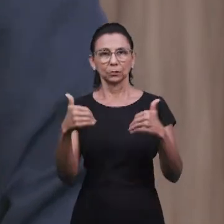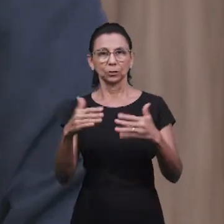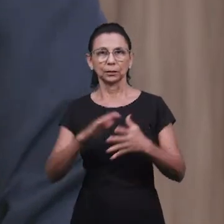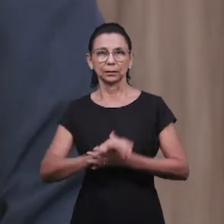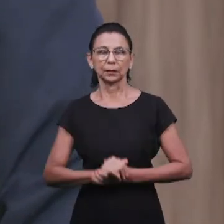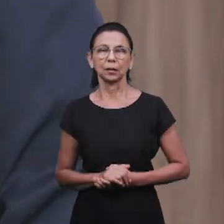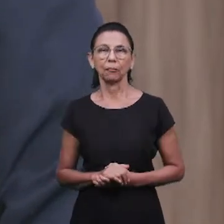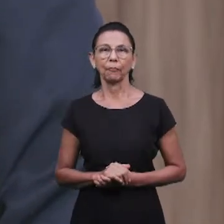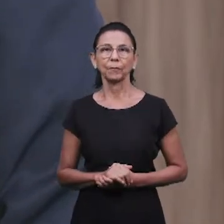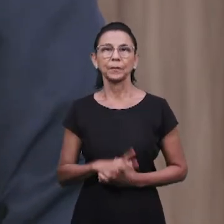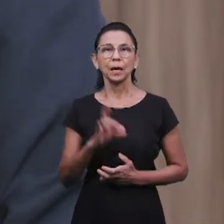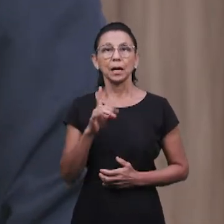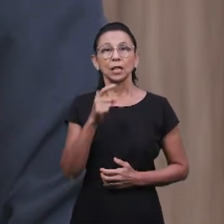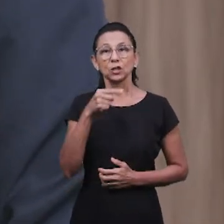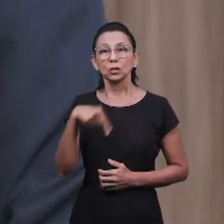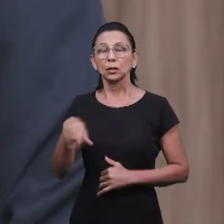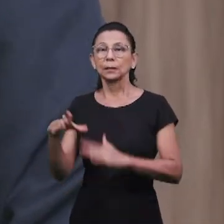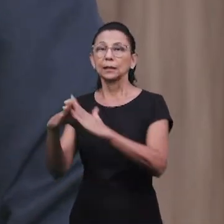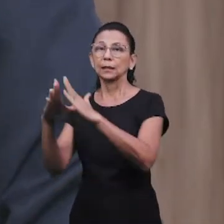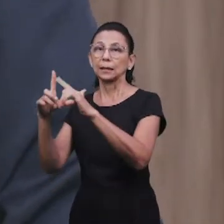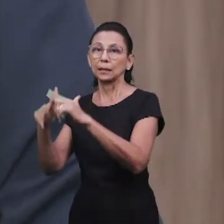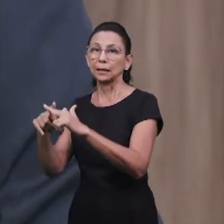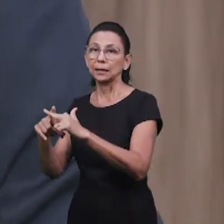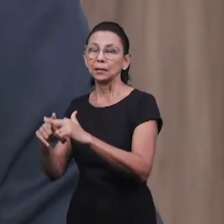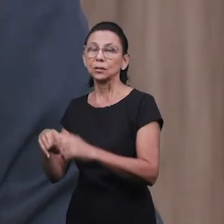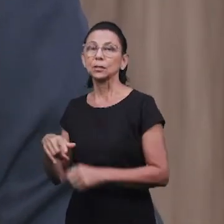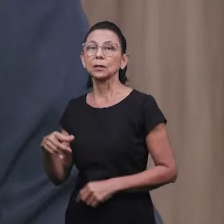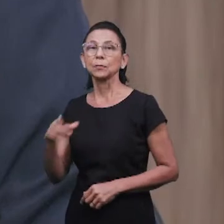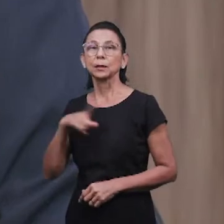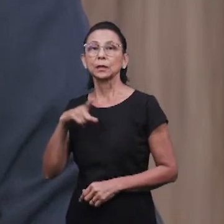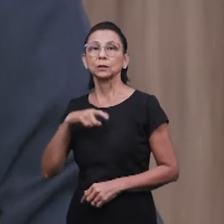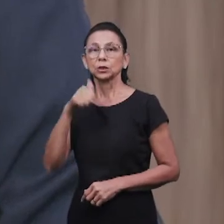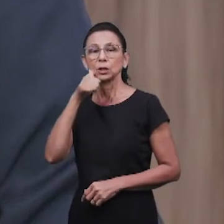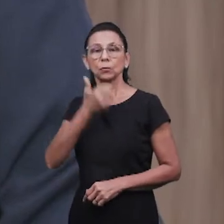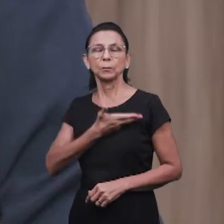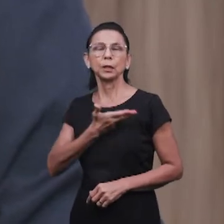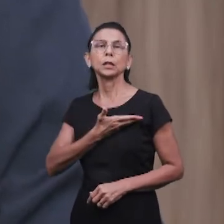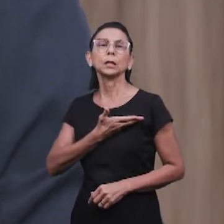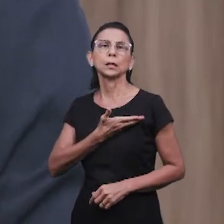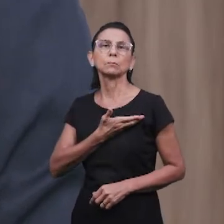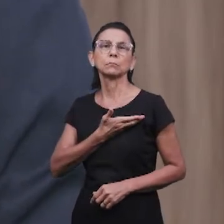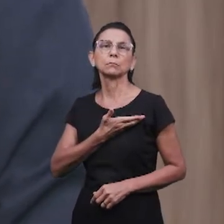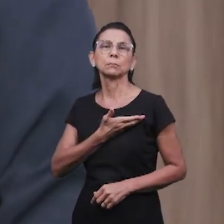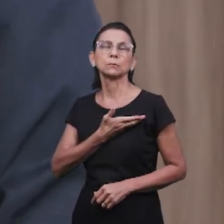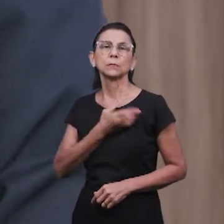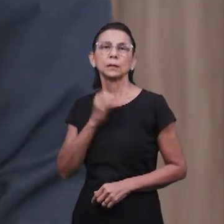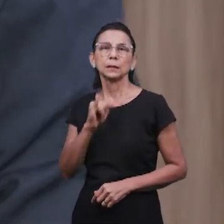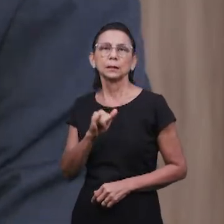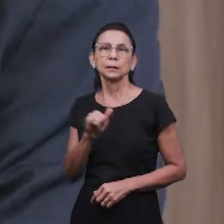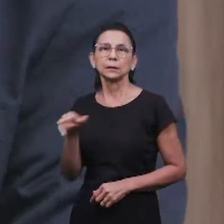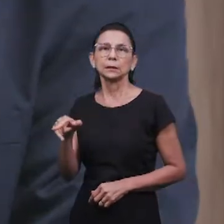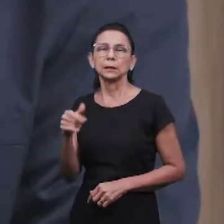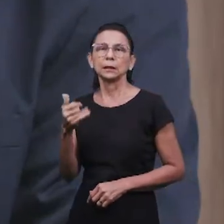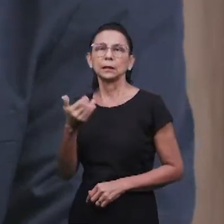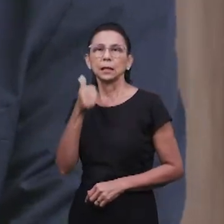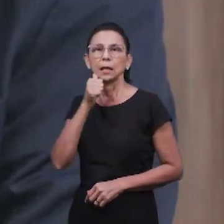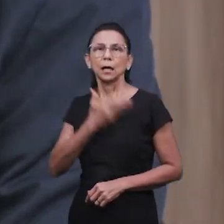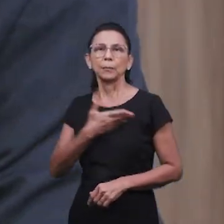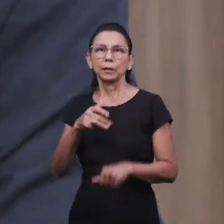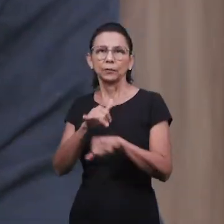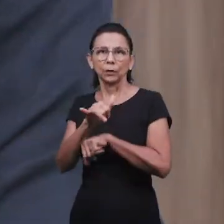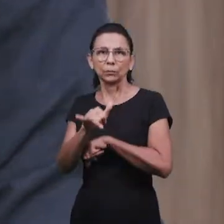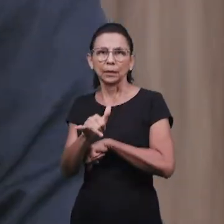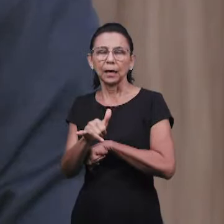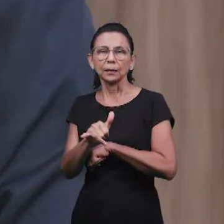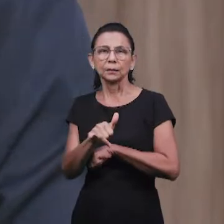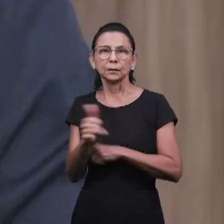ia na igreja porque tinha uma coleguinha dela lá, certo? A coleguinha dela. Se não tivesse aquela coleguinha, não ia no culto, não. Que é a coleguinha que ela se identifica. Isso. Eu queria